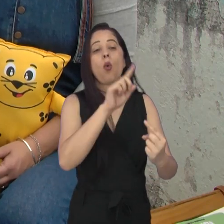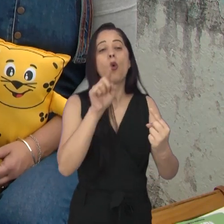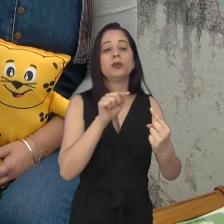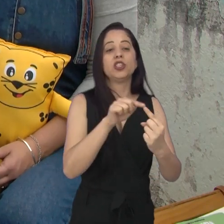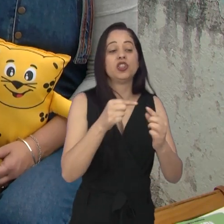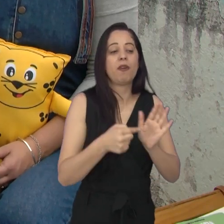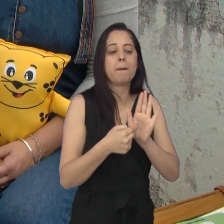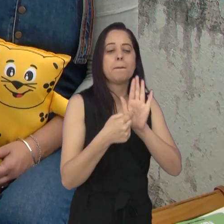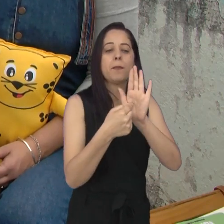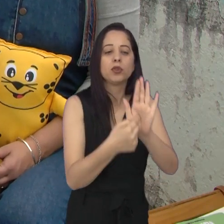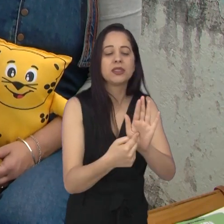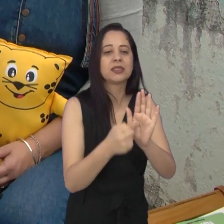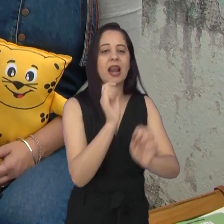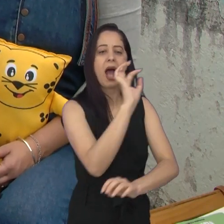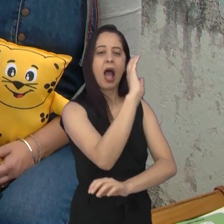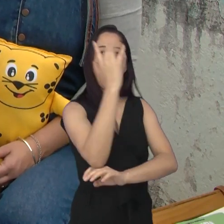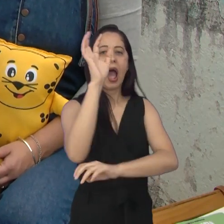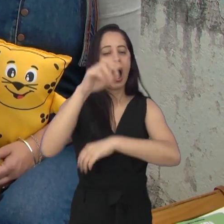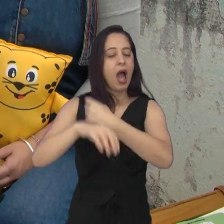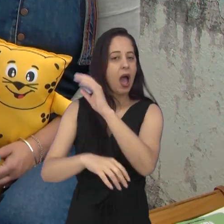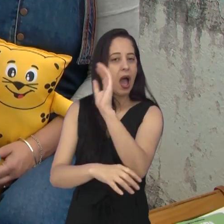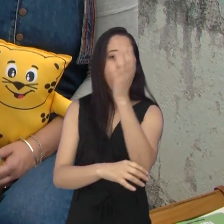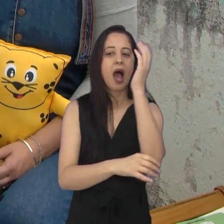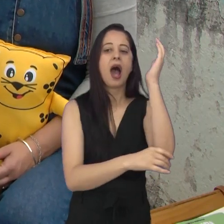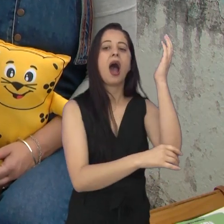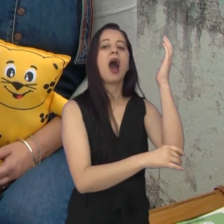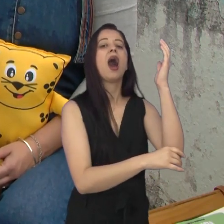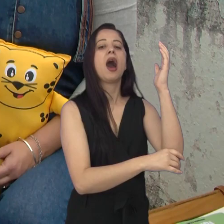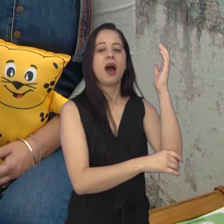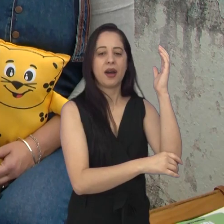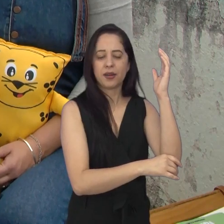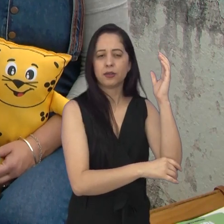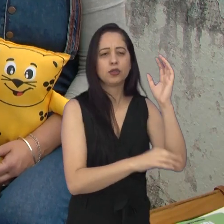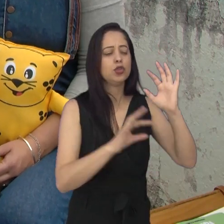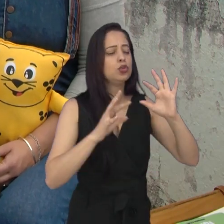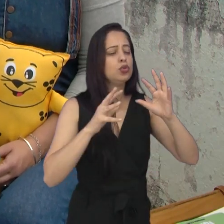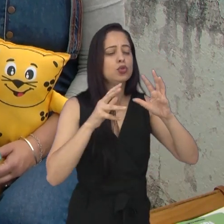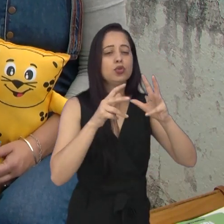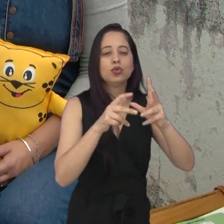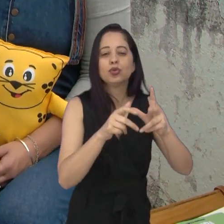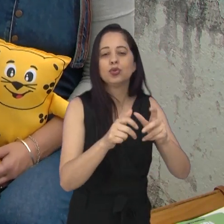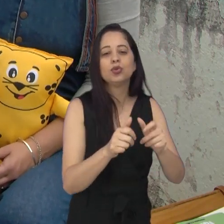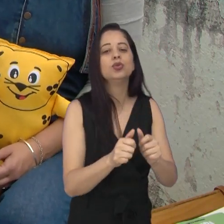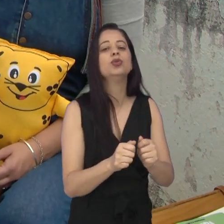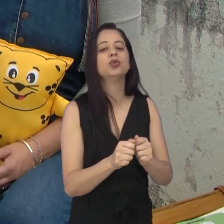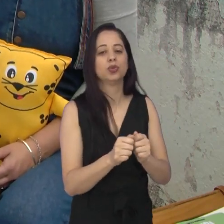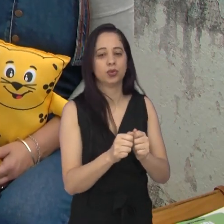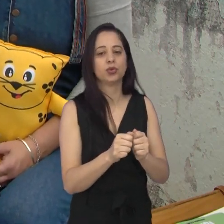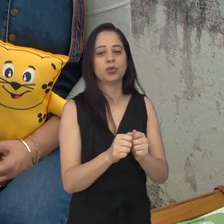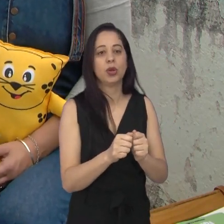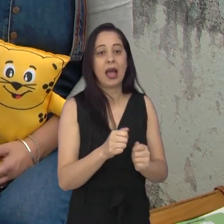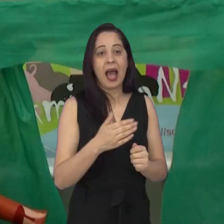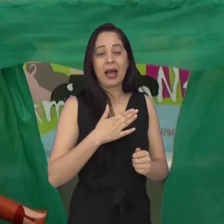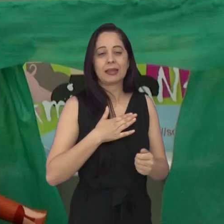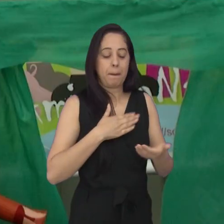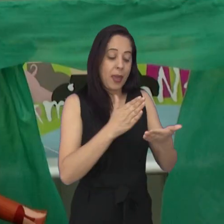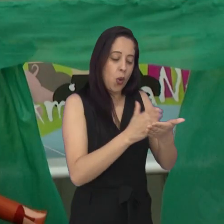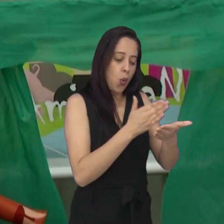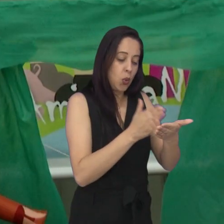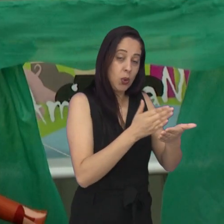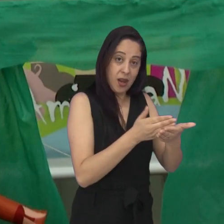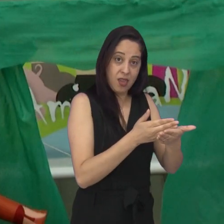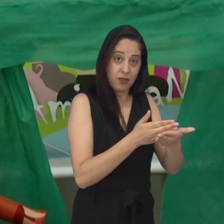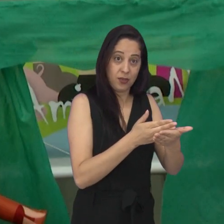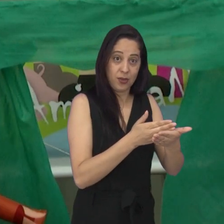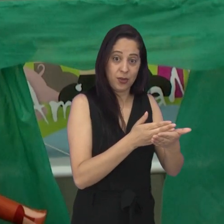histórica como meio ambiente, a preservação, a ecologia, tudo isso envolvendo dentro da